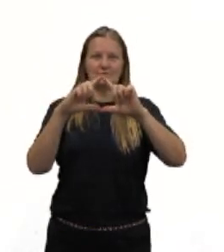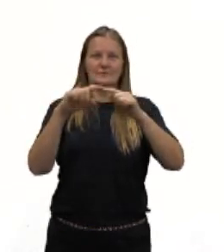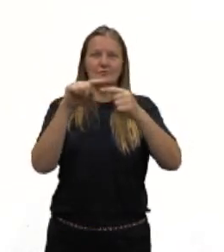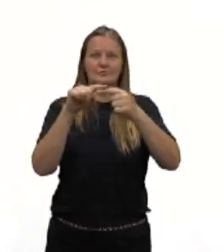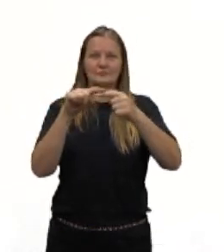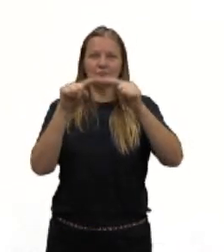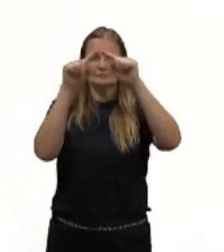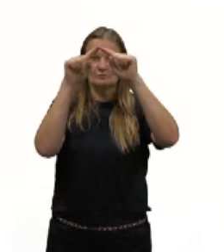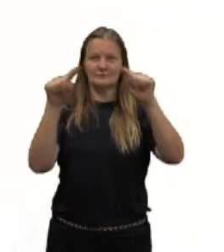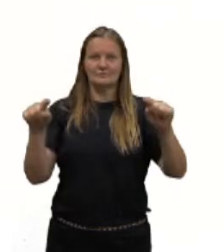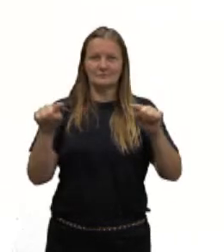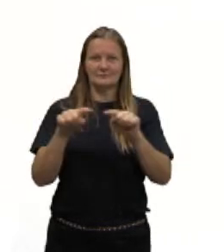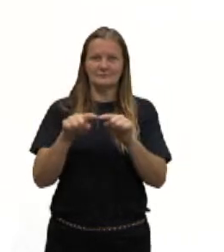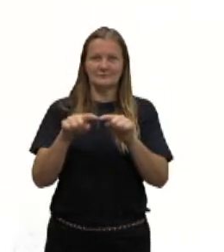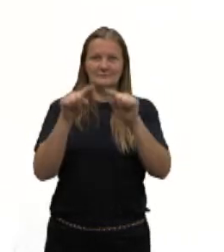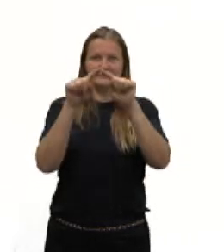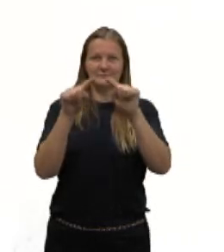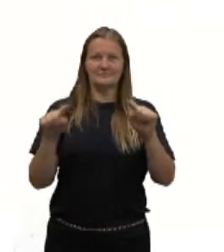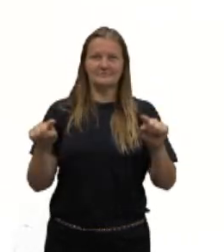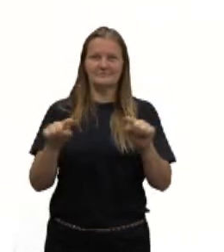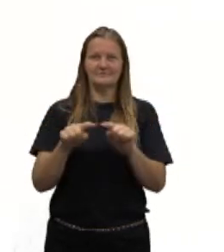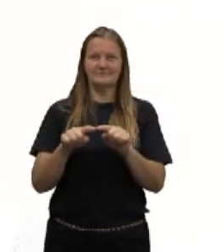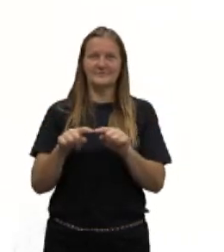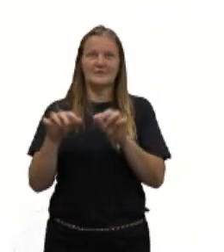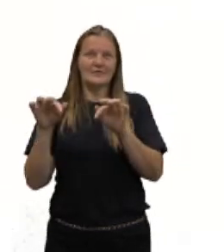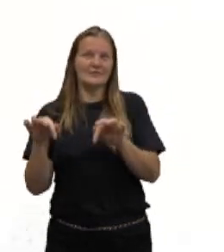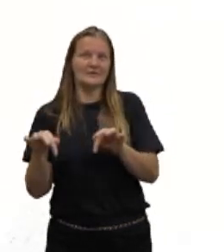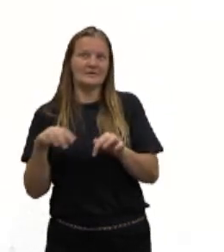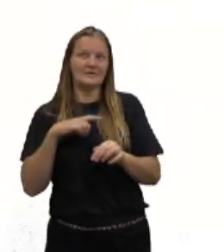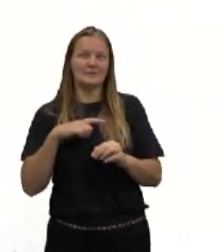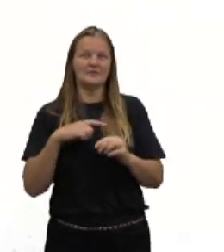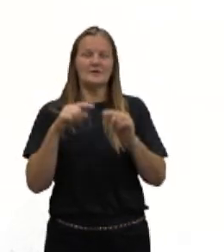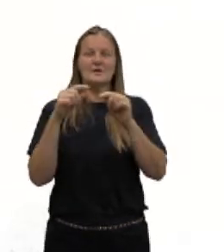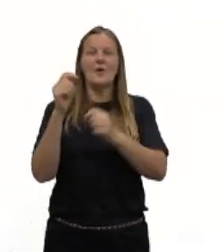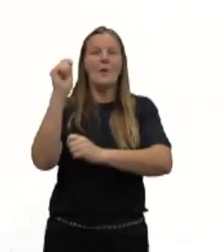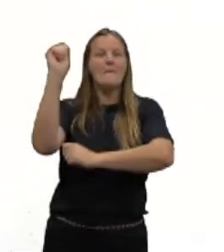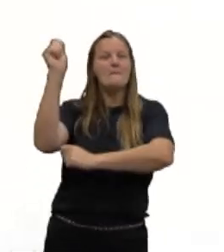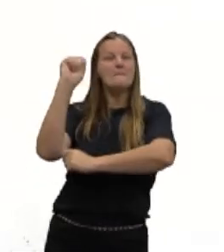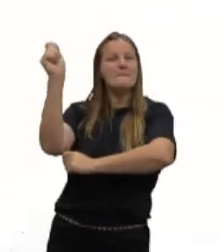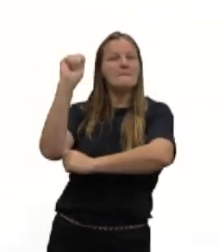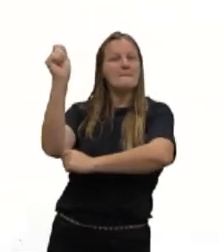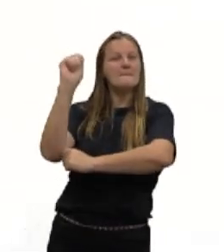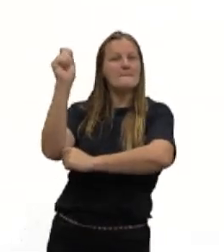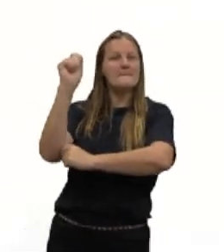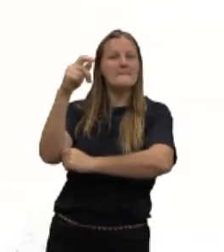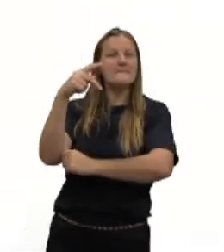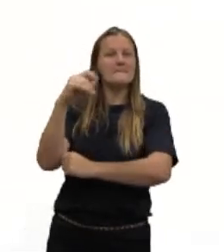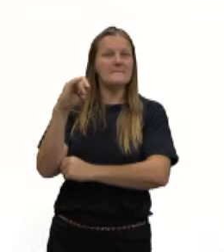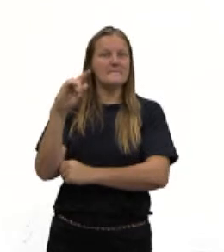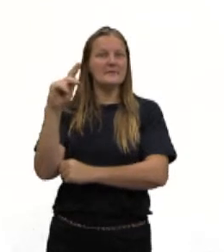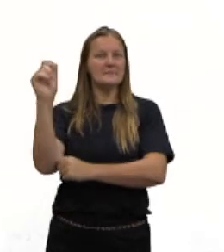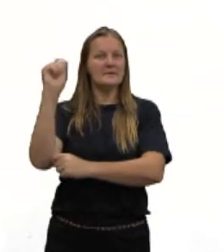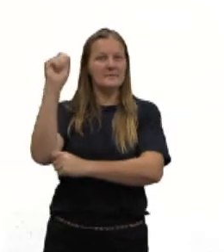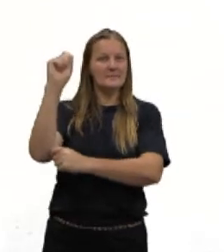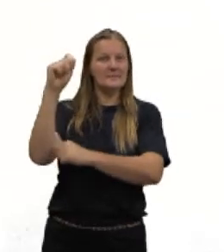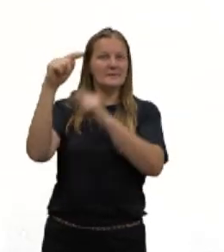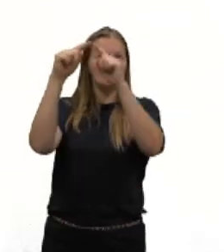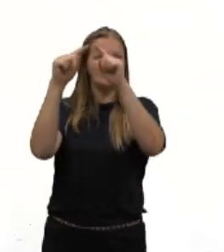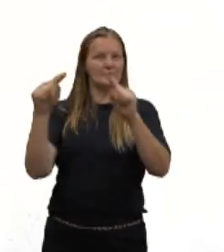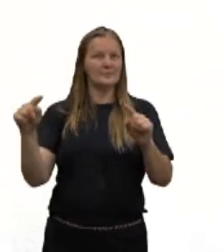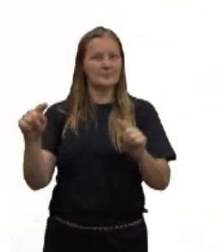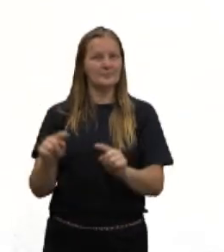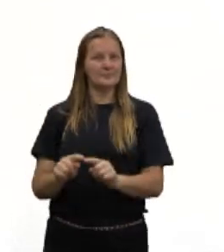triângulo, né, e ali no final a gente tem uma pipa, certo? Esses elementos